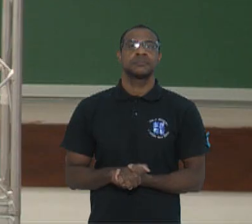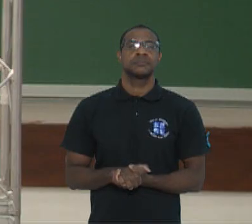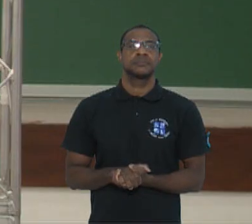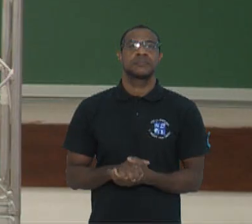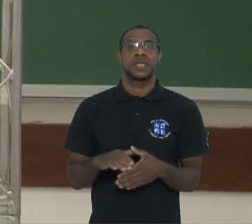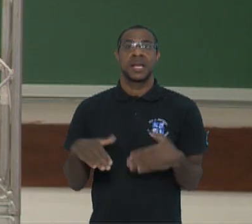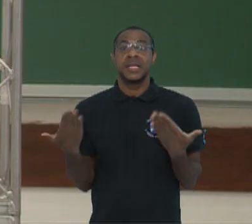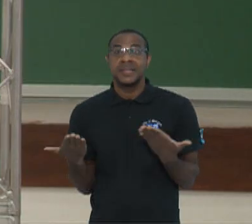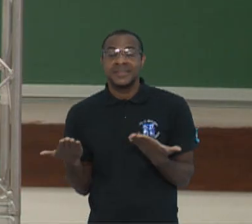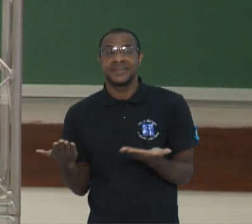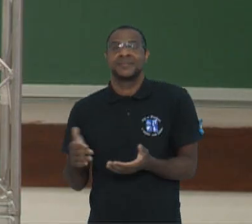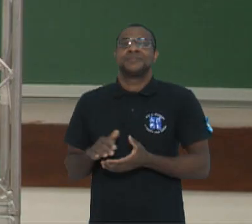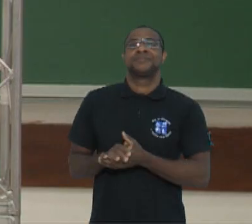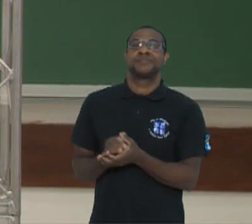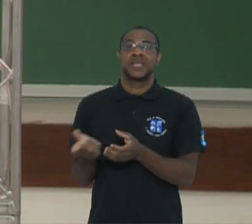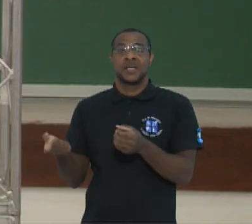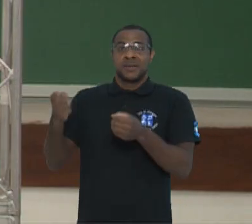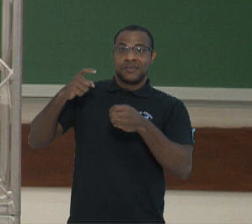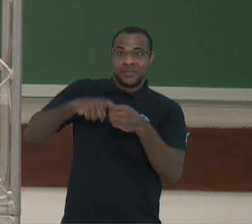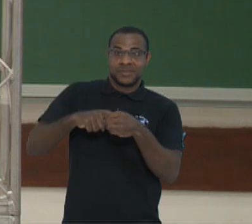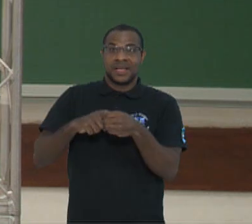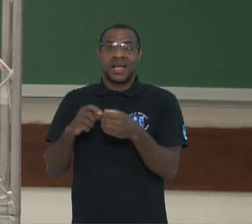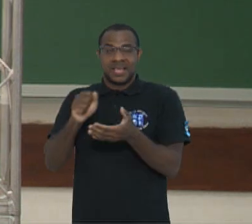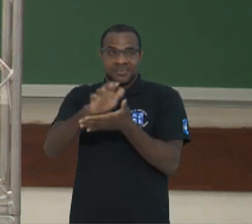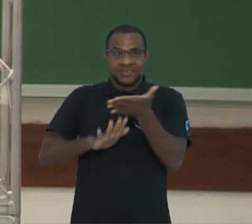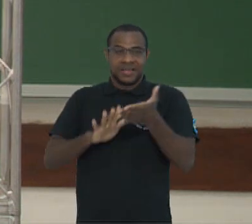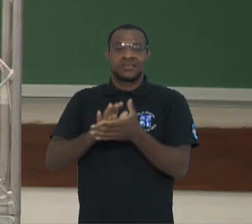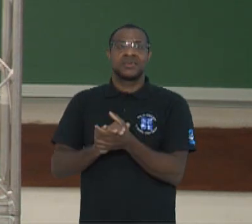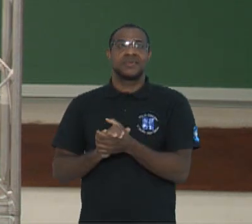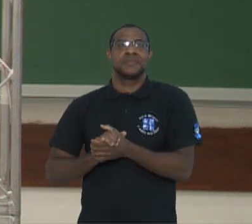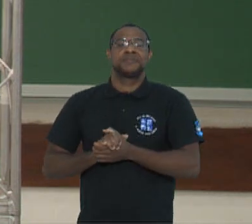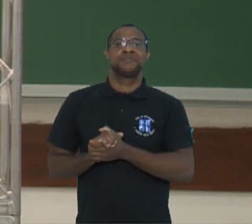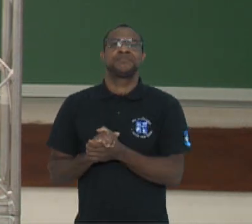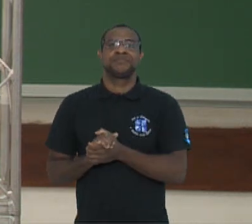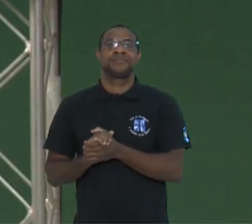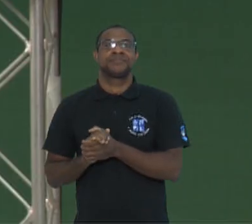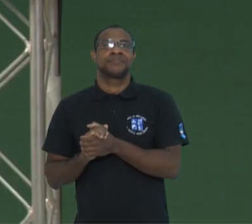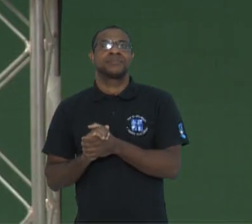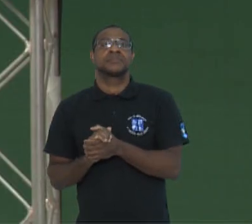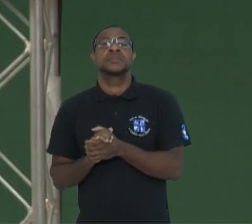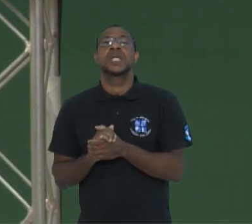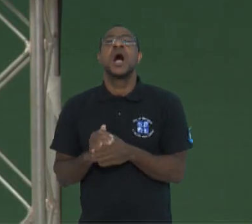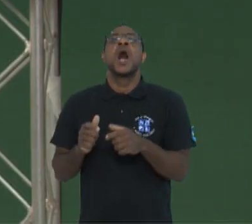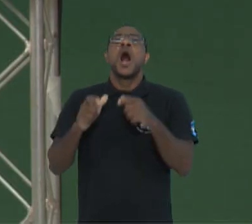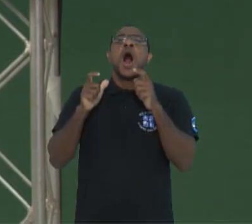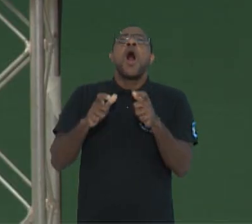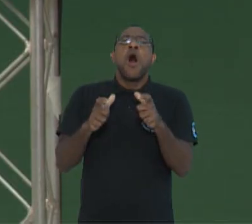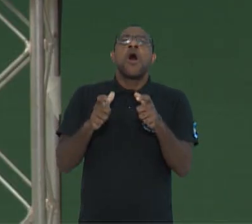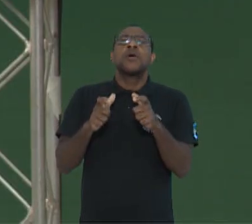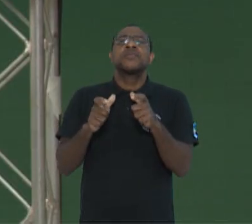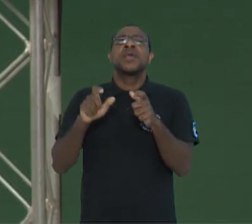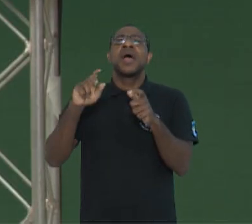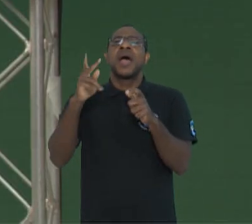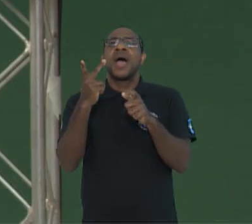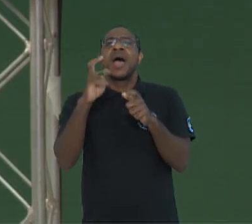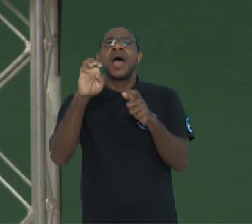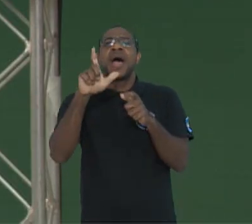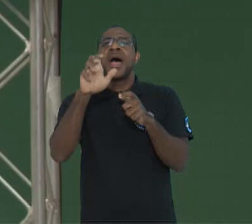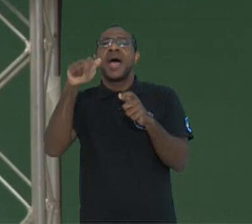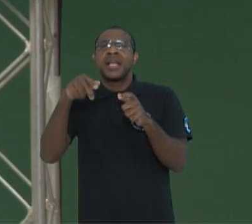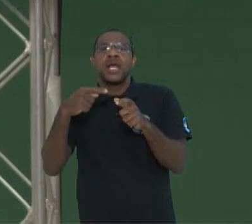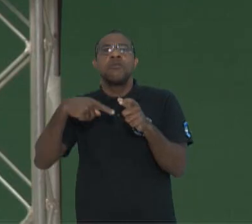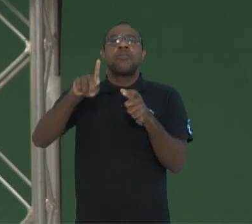Então, pessoal, vamos voltar aqui aos nossos exercícios. Where did she go first? Aonde que ela foi primeiro? No nosso texto, nós temos